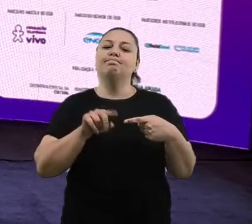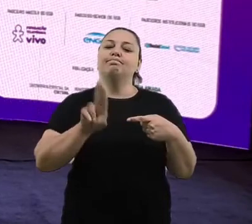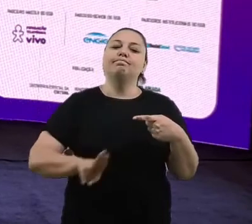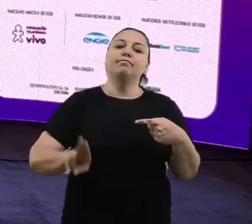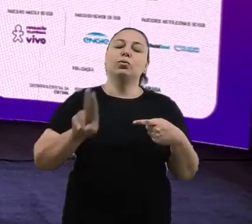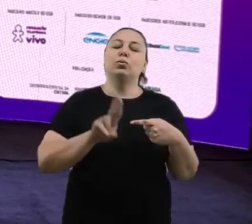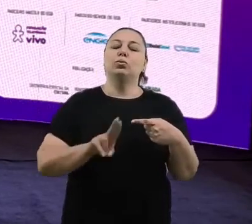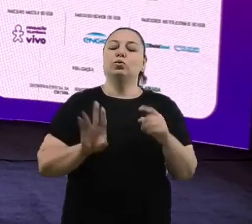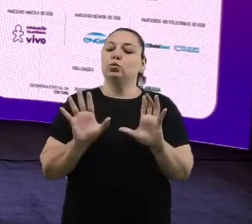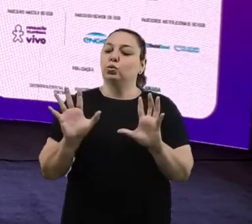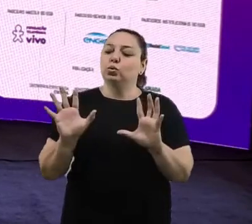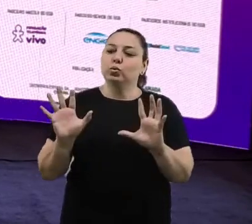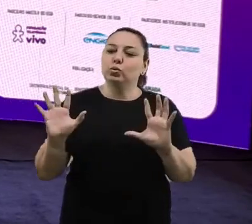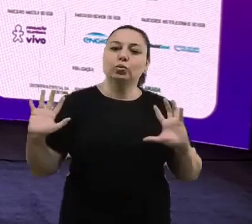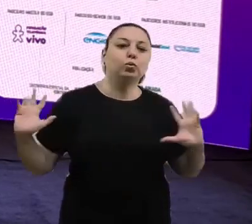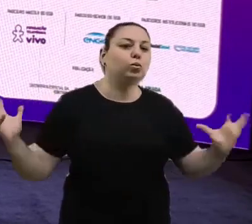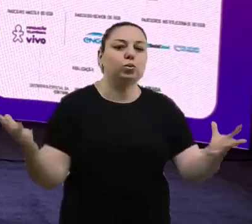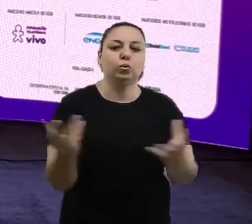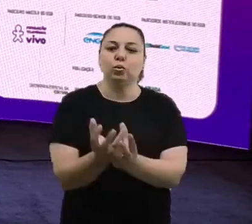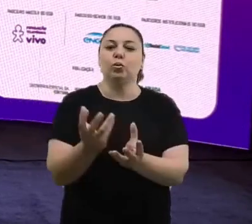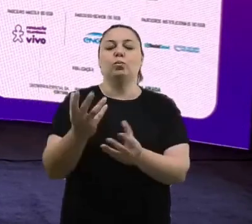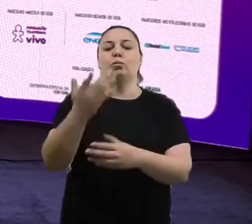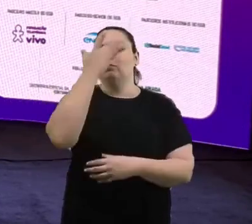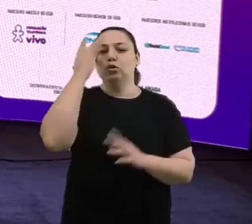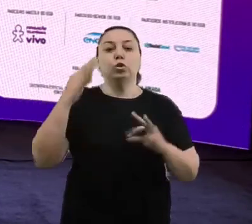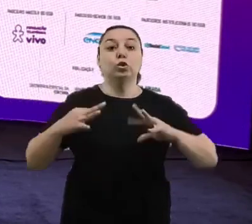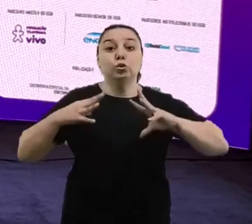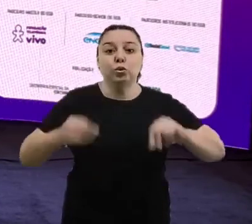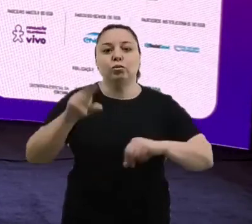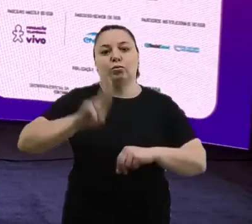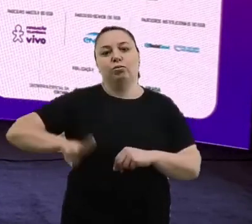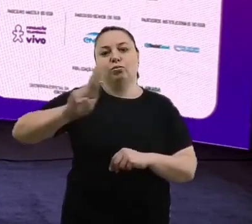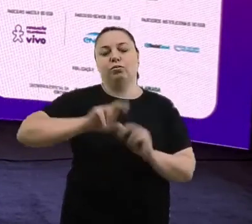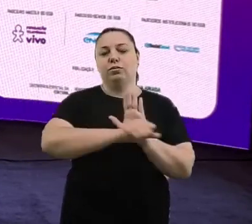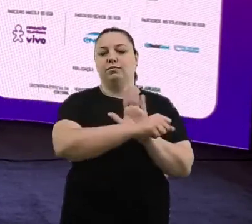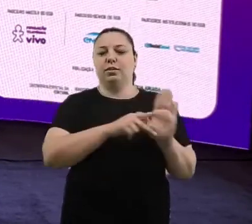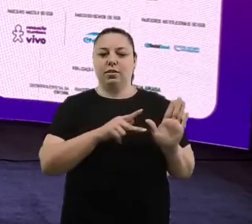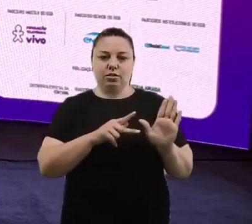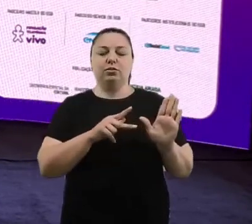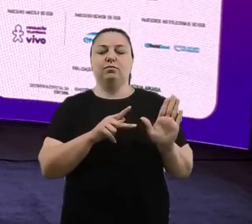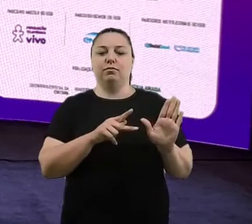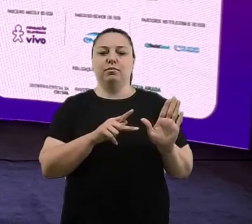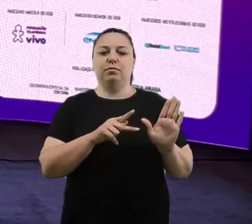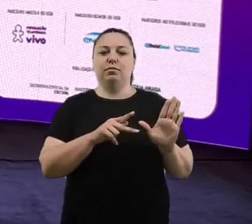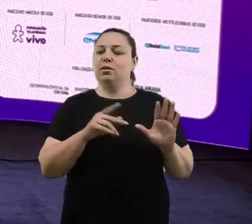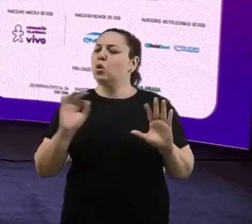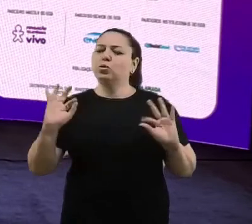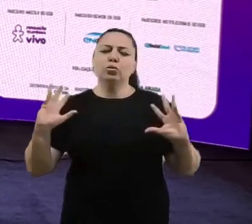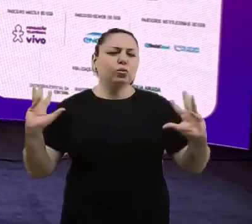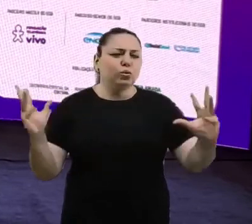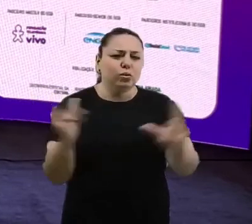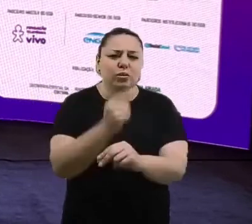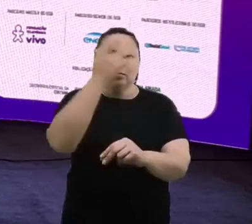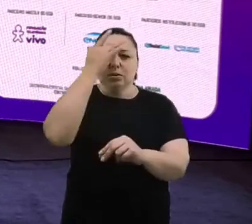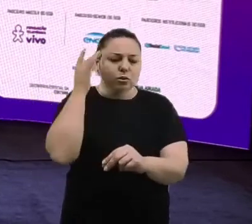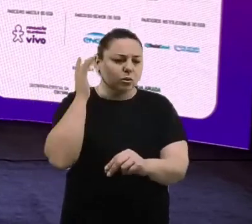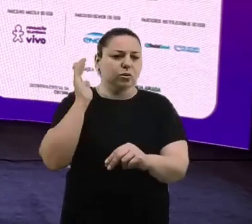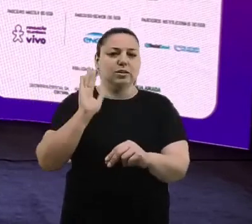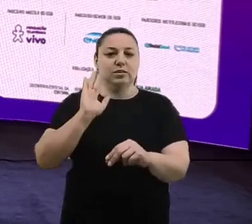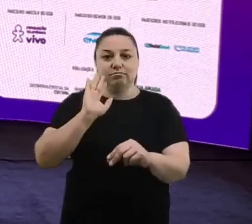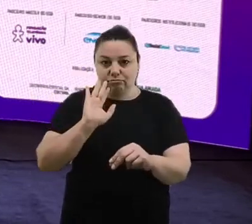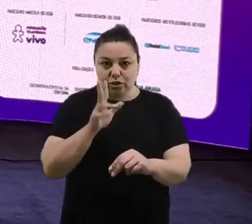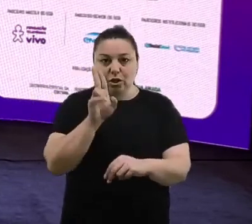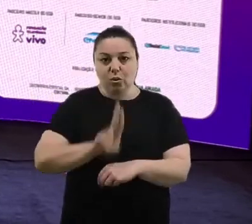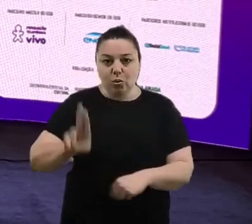de usuários que utilizaram o aplicativo. E a gente utiliza, então, essa massa de dados para criar as conversas,